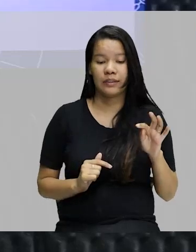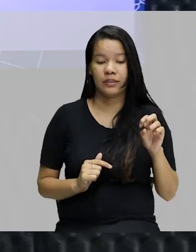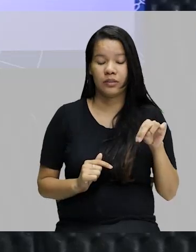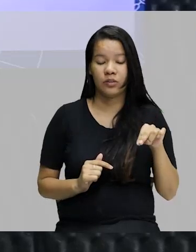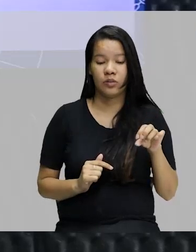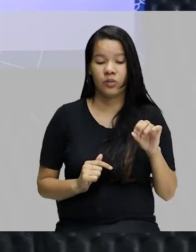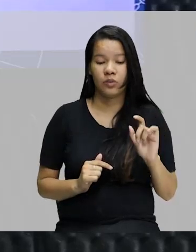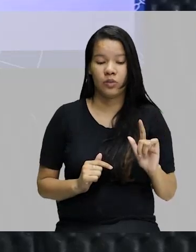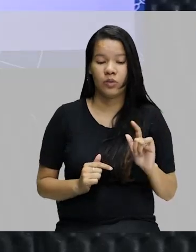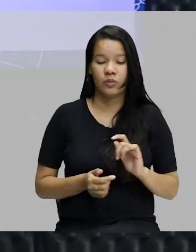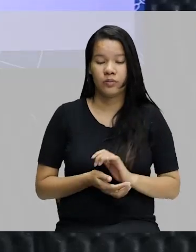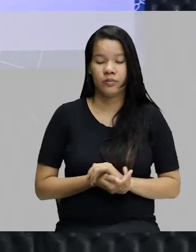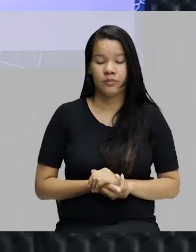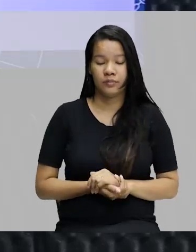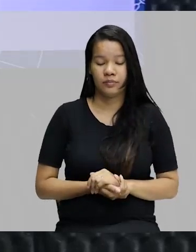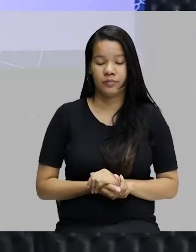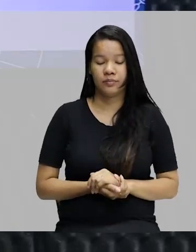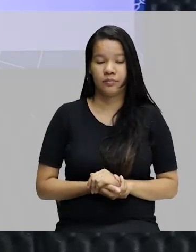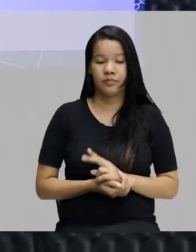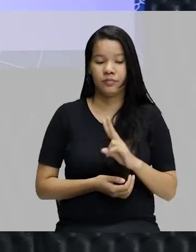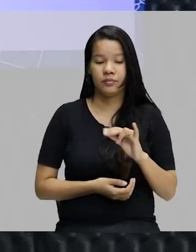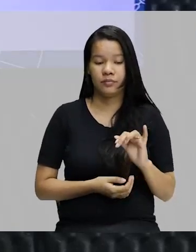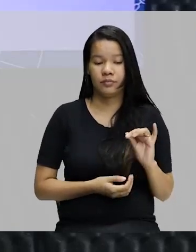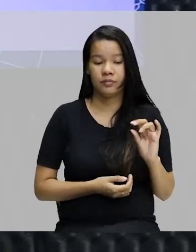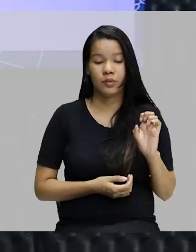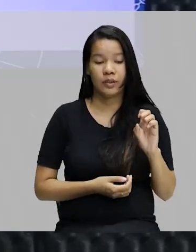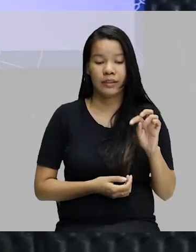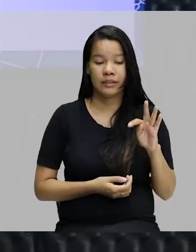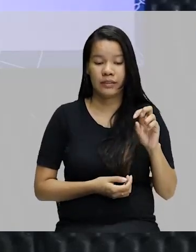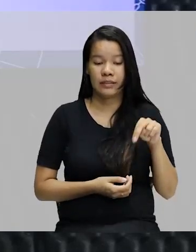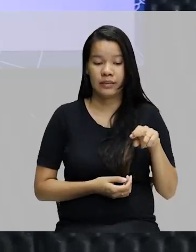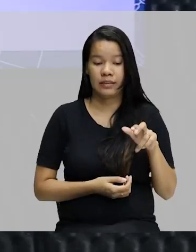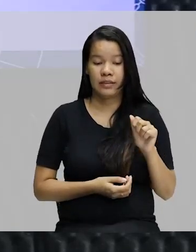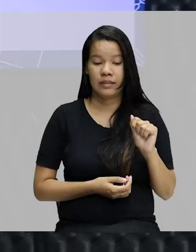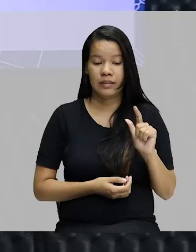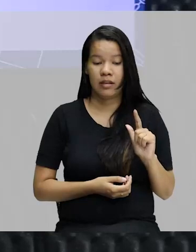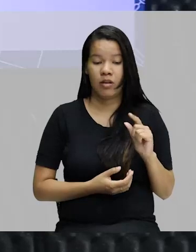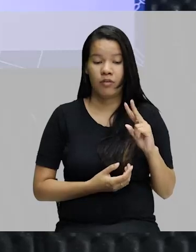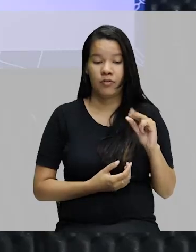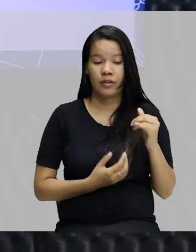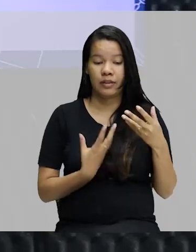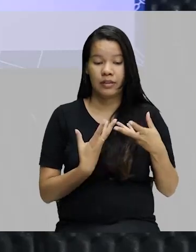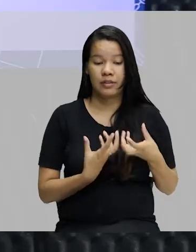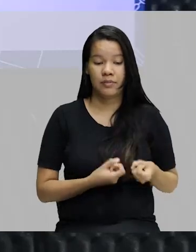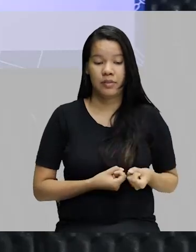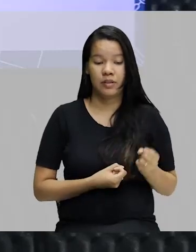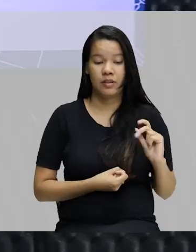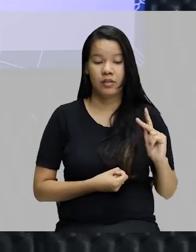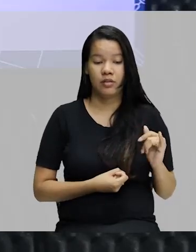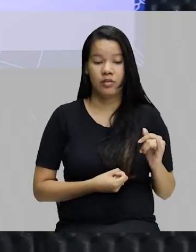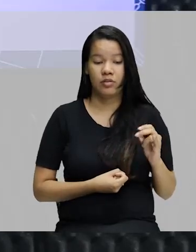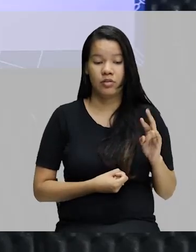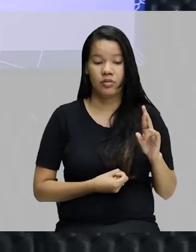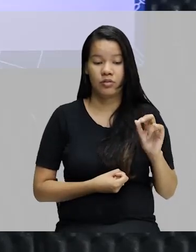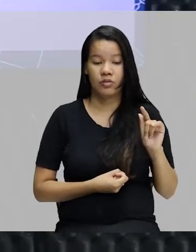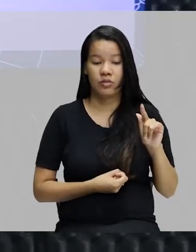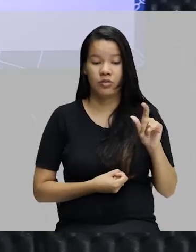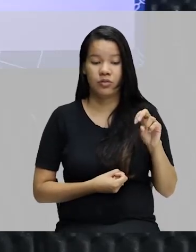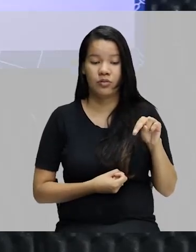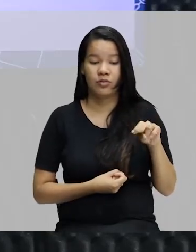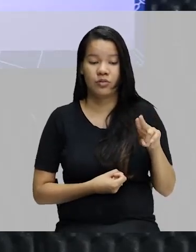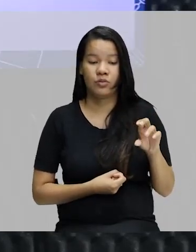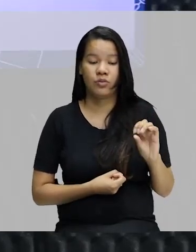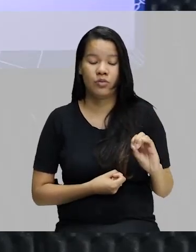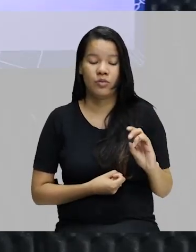aldeído, certo? Ele vai receber hidrogênio, certo? Uma reação